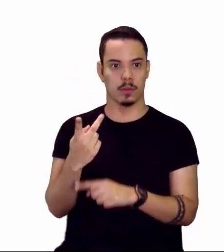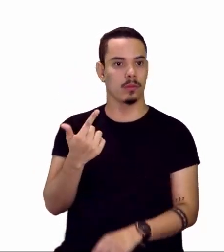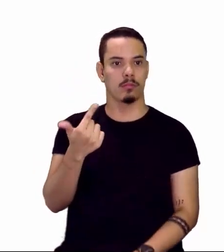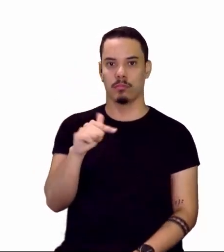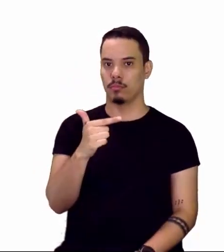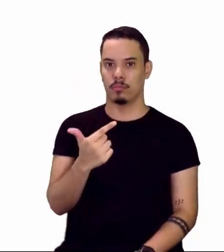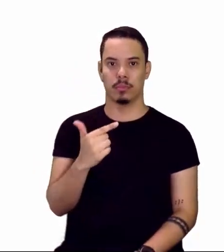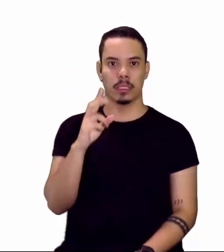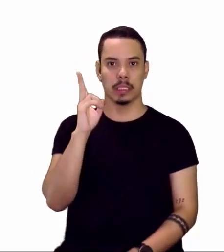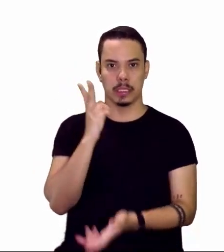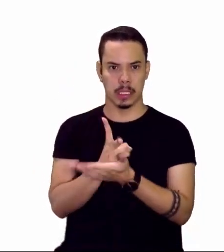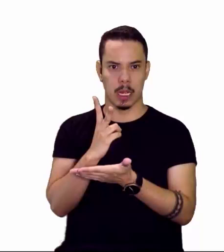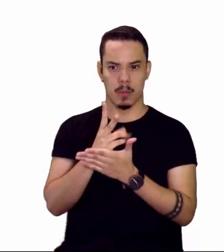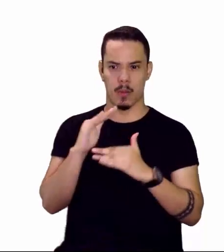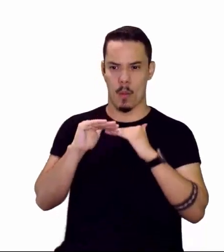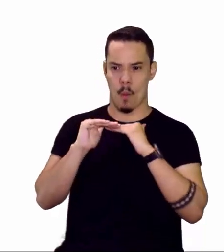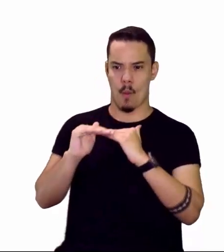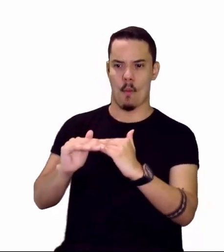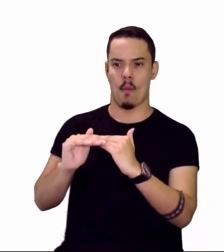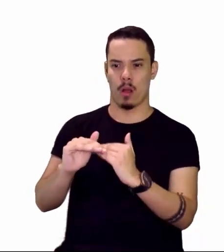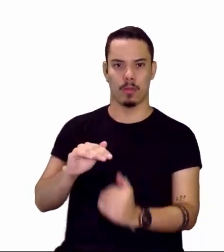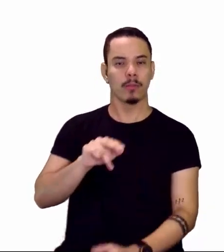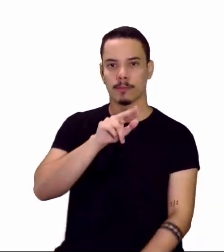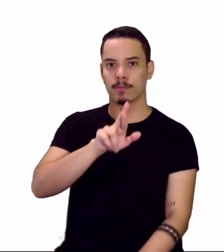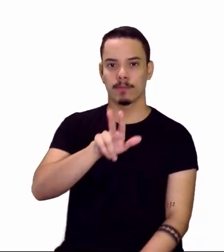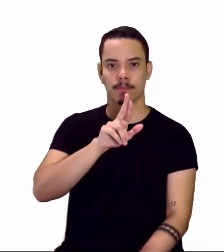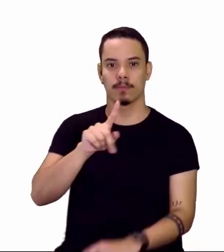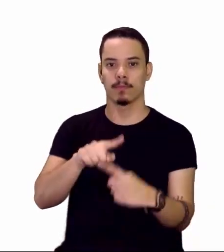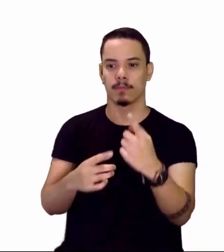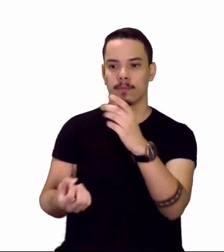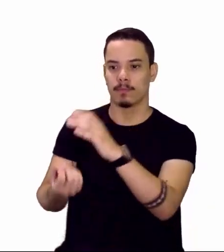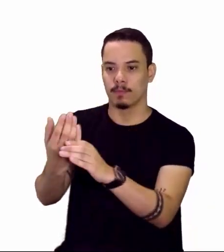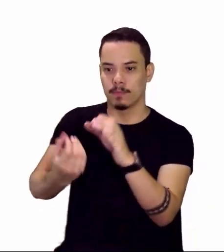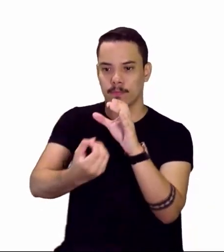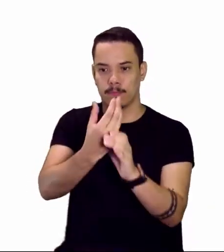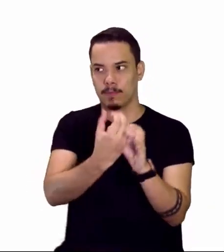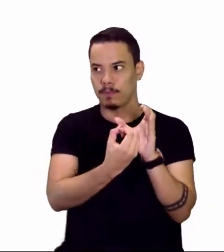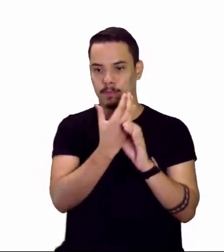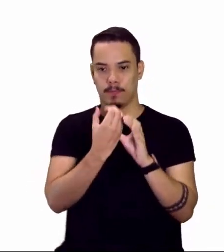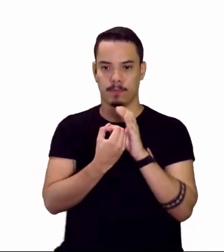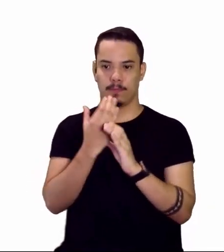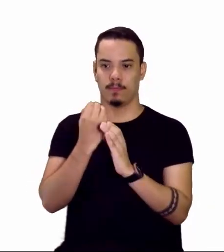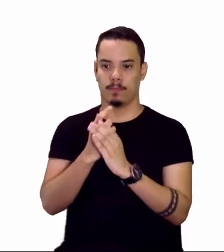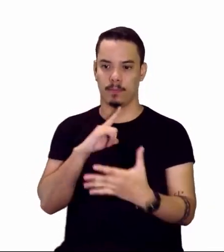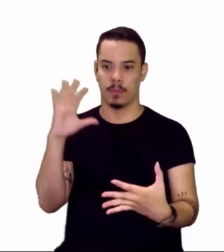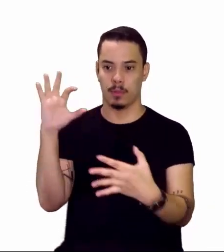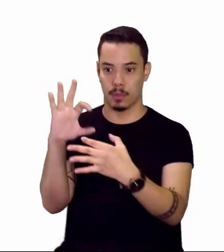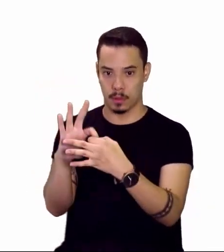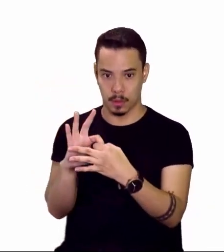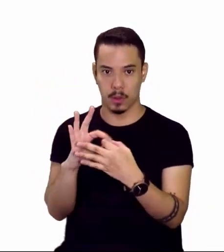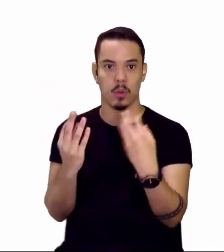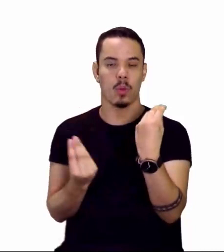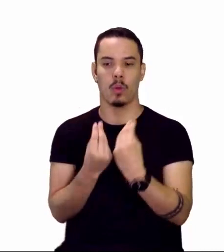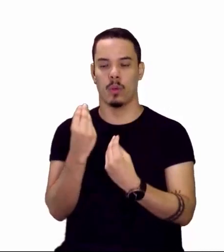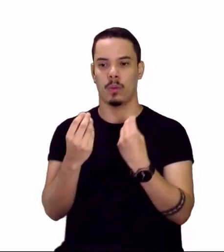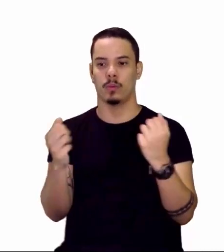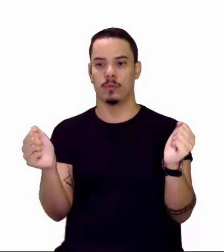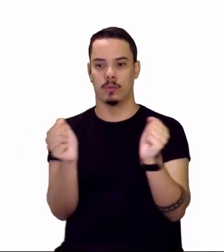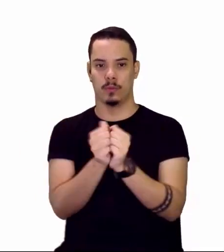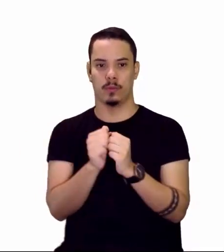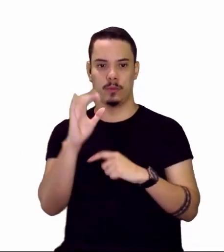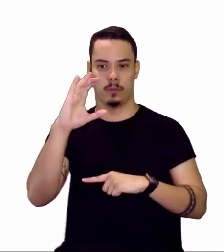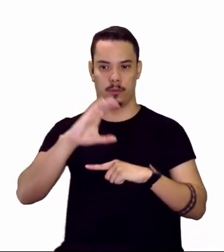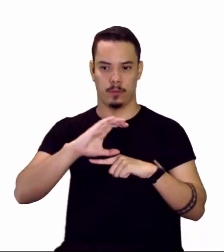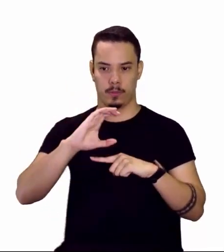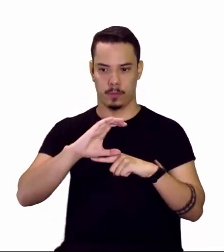somente linearmente, mas eles estão formando ângulos nas ligações com o carbono, tá